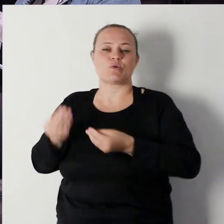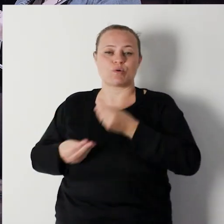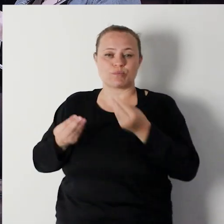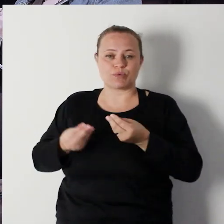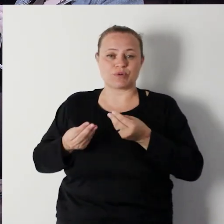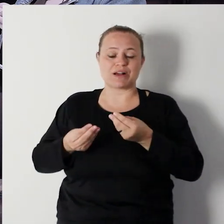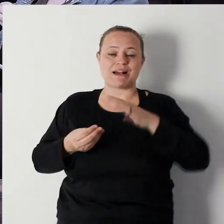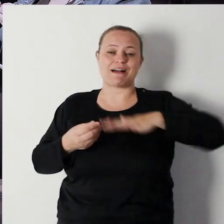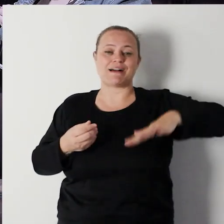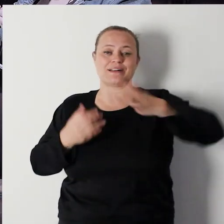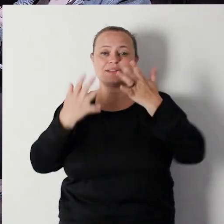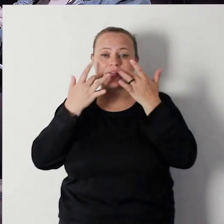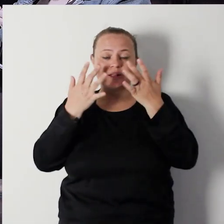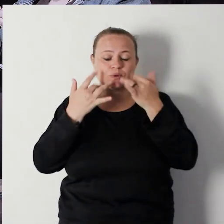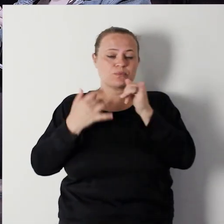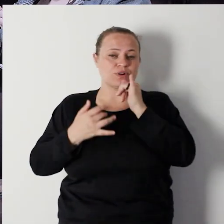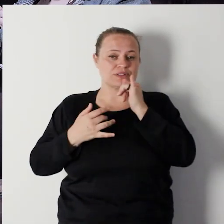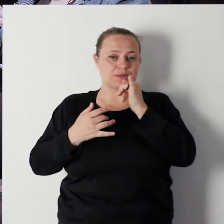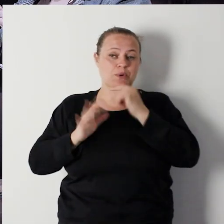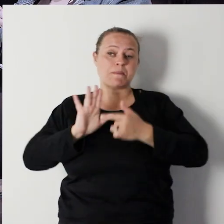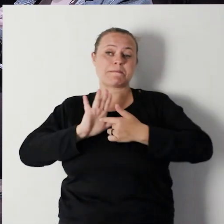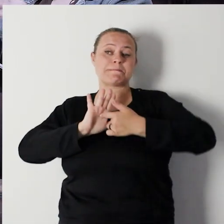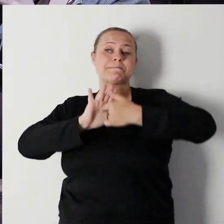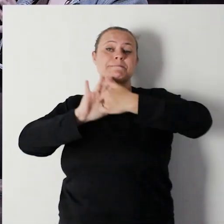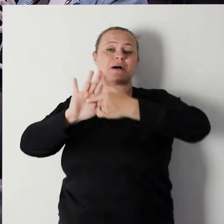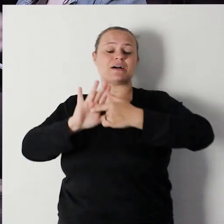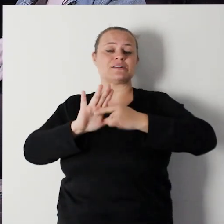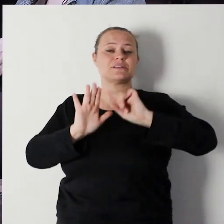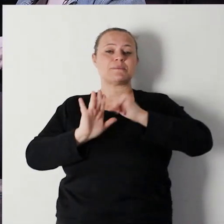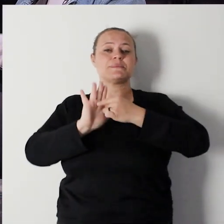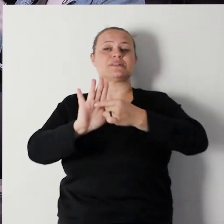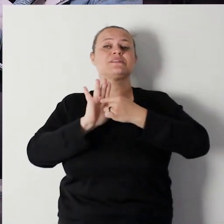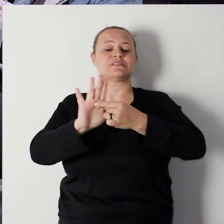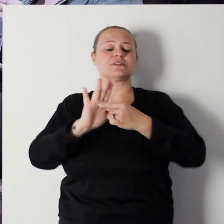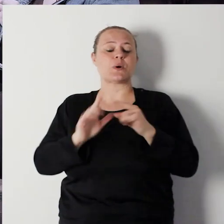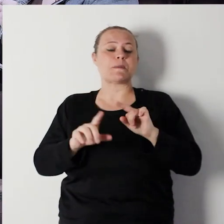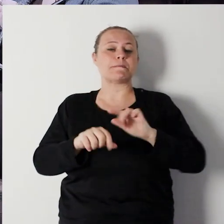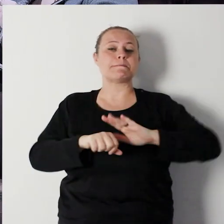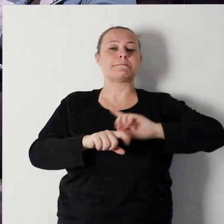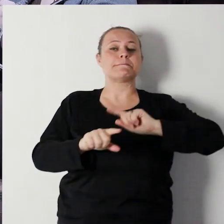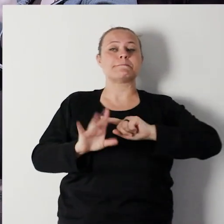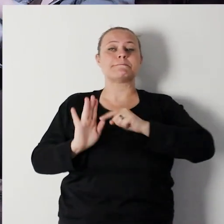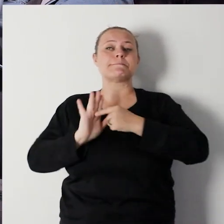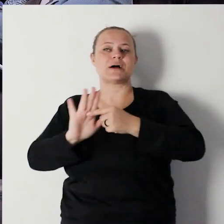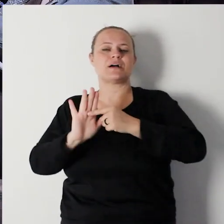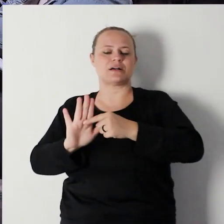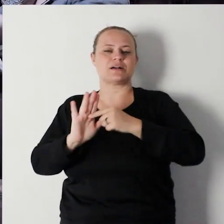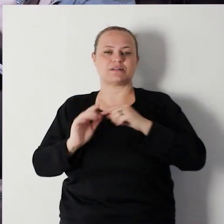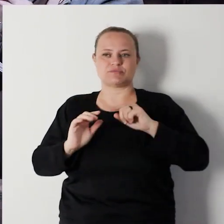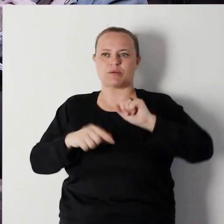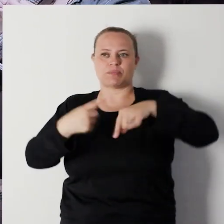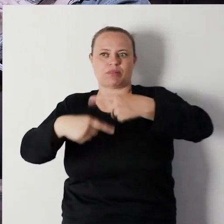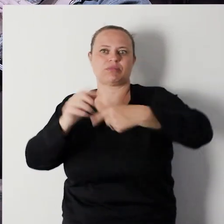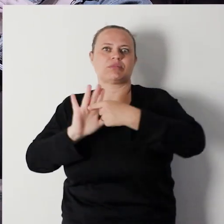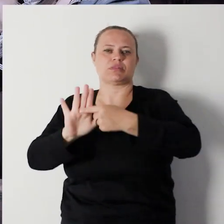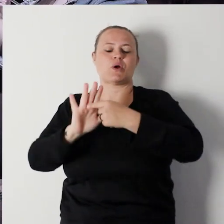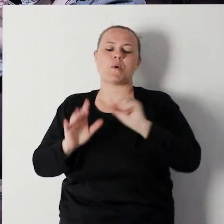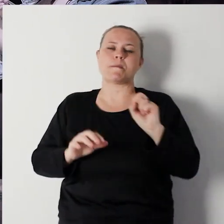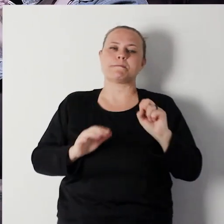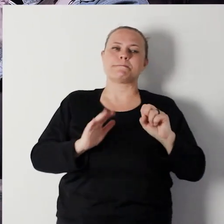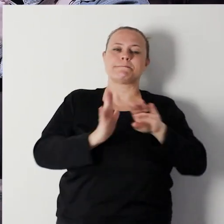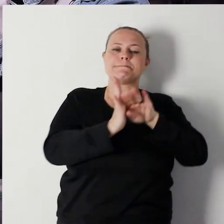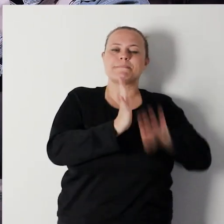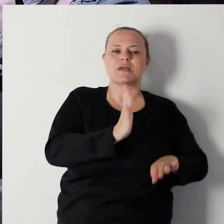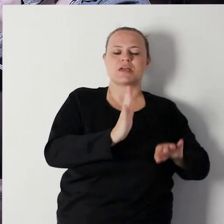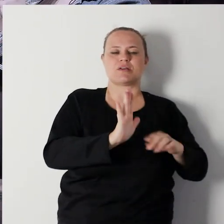fomento. E o quanto o fomento tem incentivado mais, por exemplo, na área teatral, circulação do que a produção. Por que isso